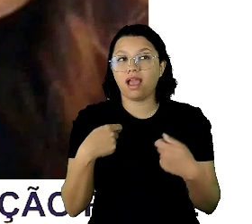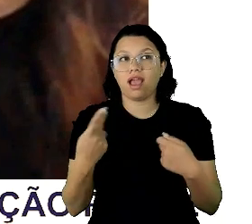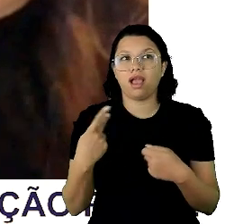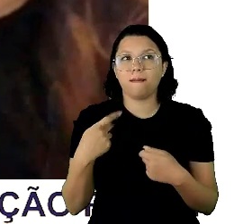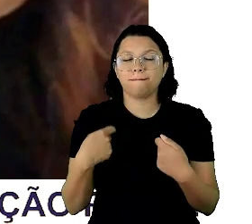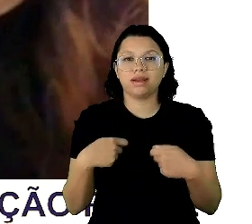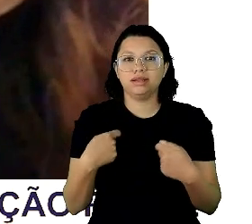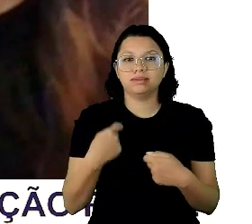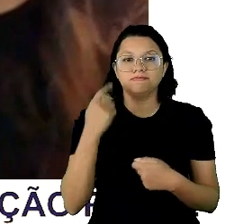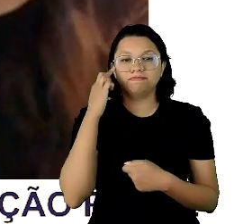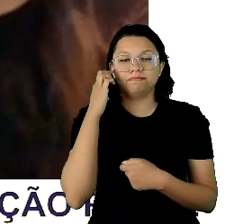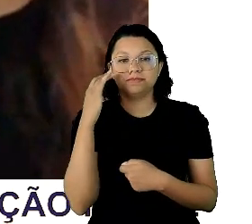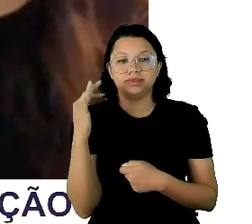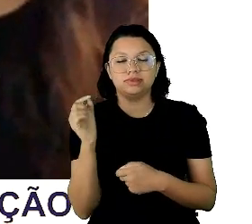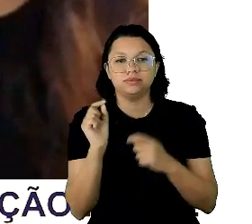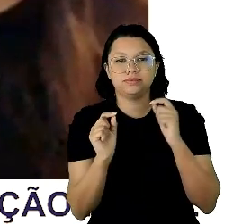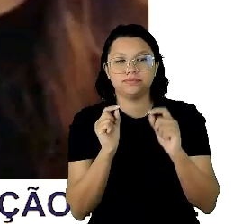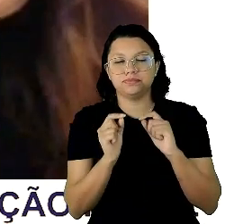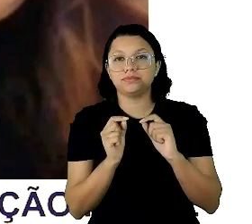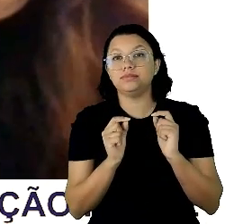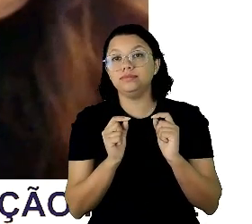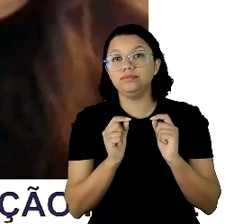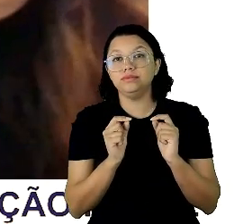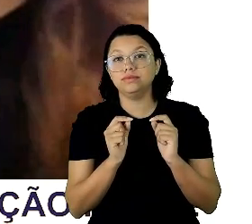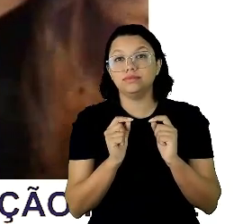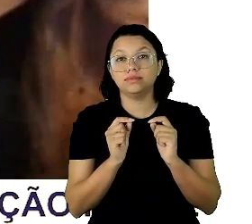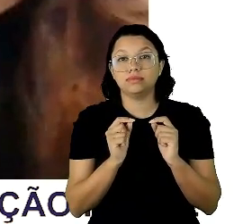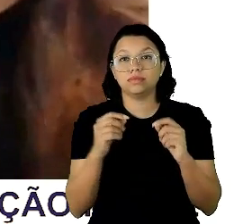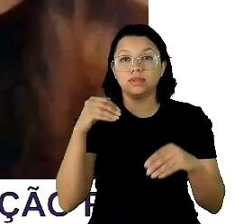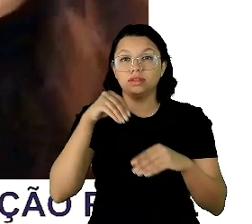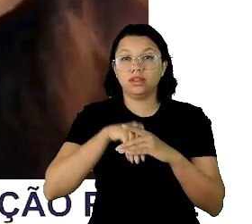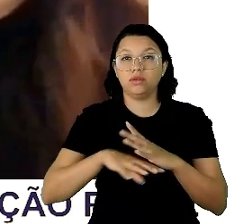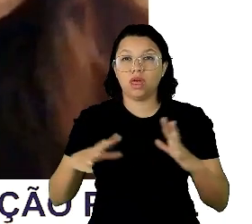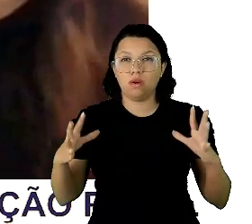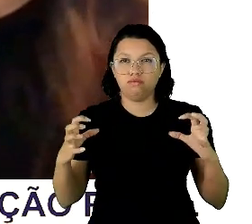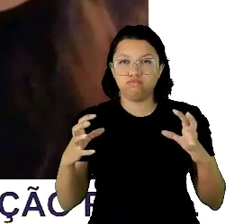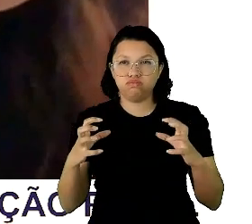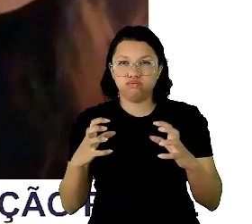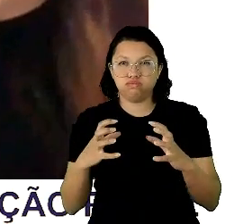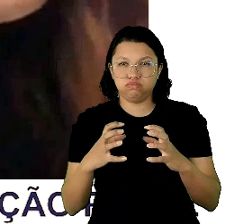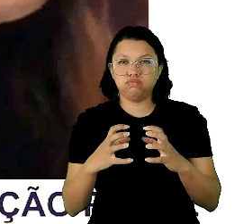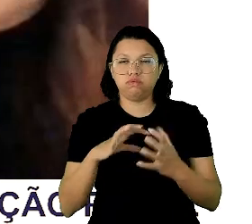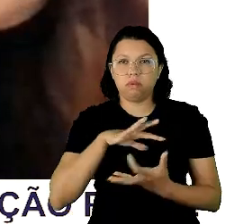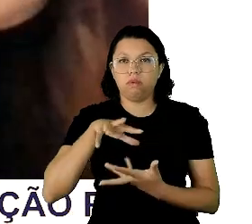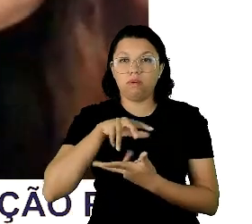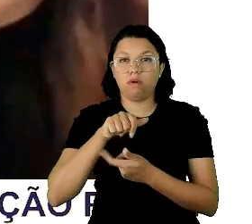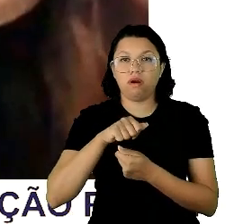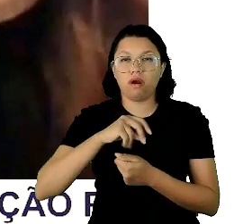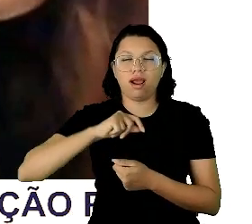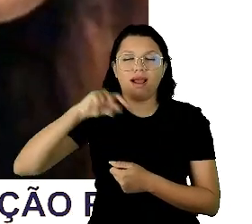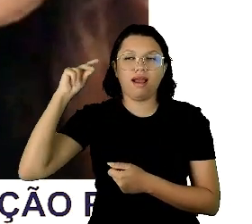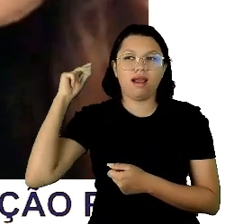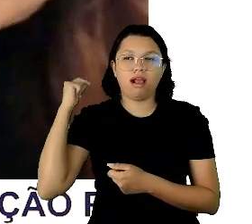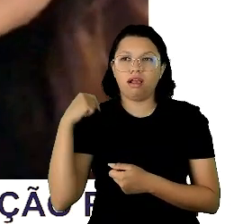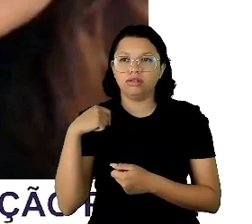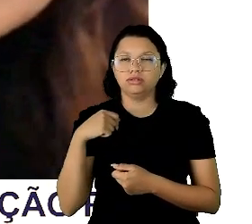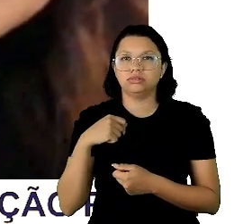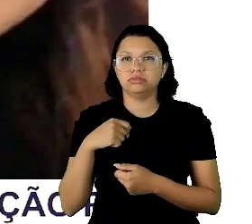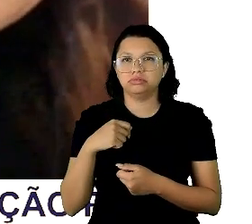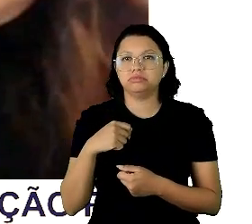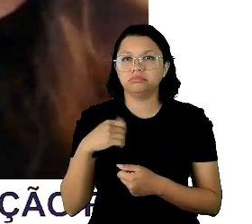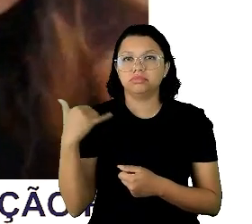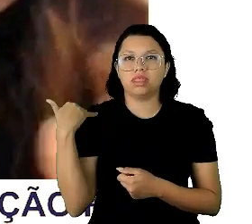pensar que nas guerras, sei lá, desde antes da Idade Média e talvez até